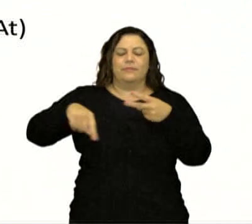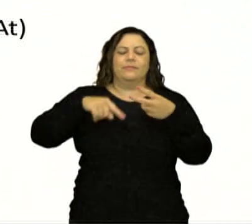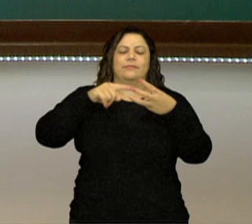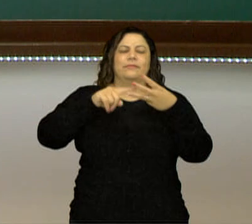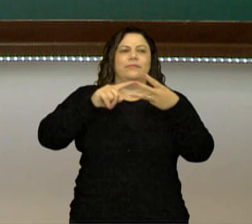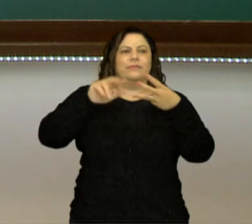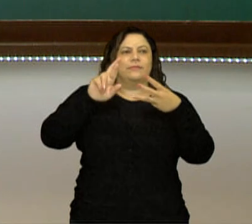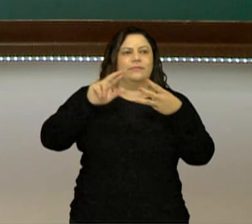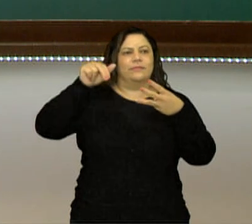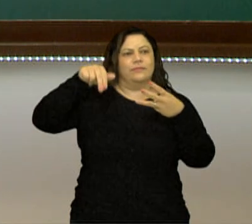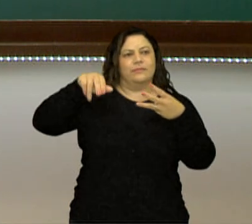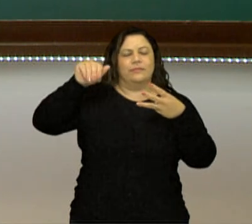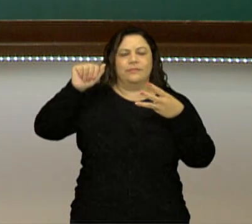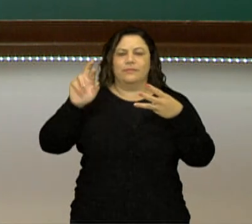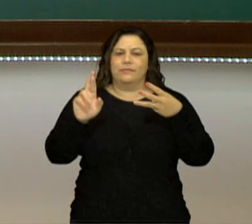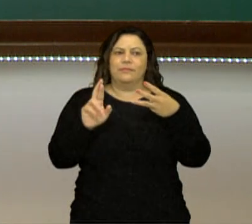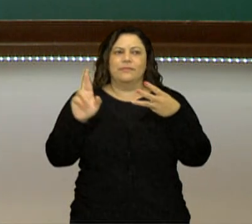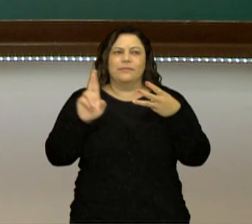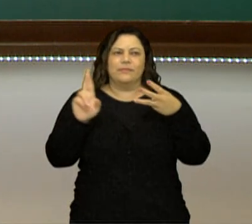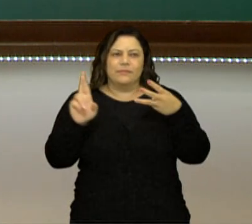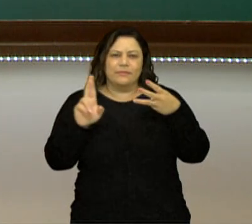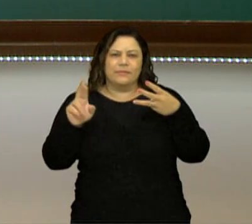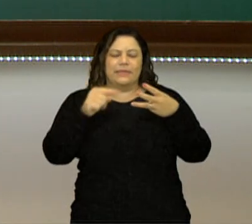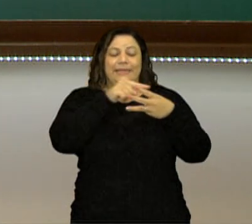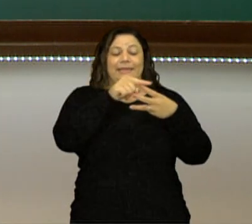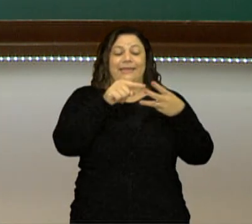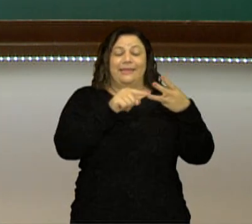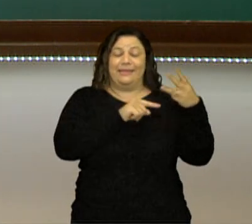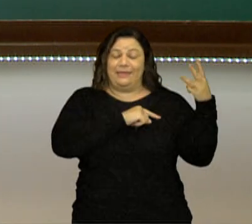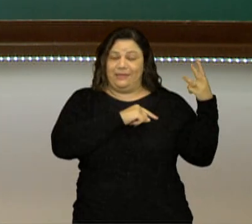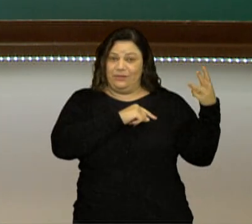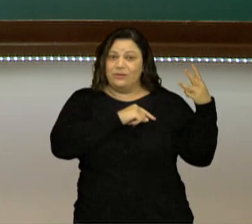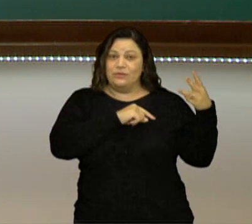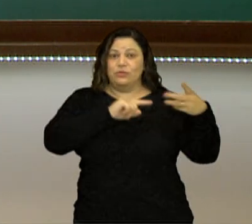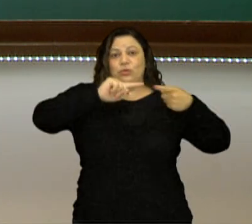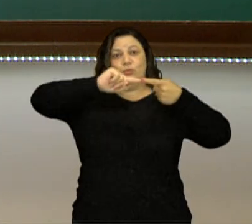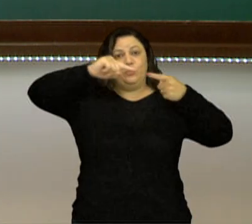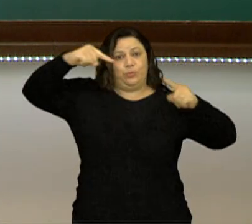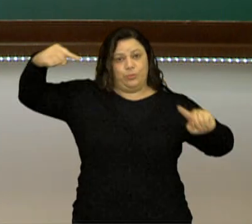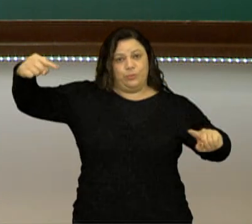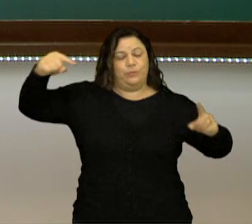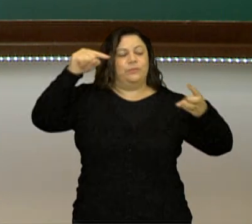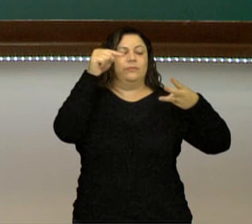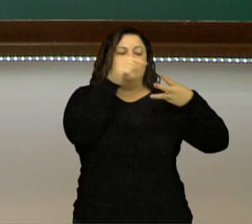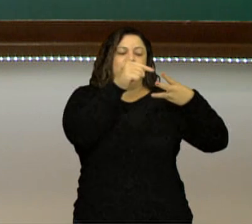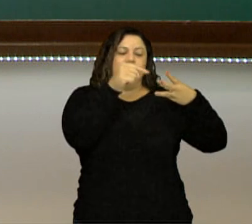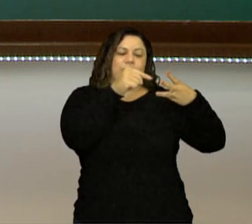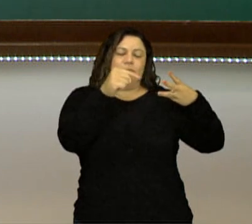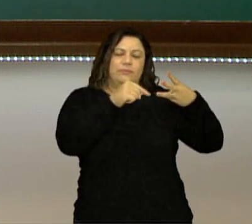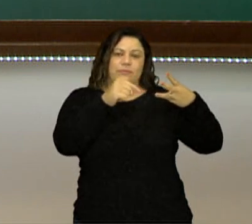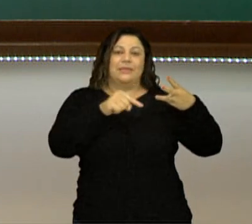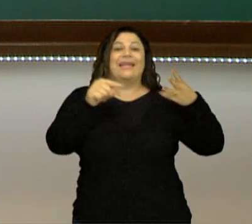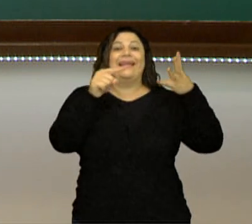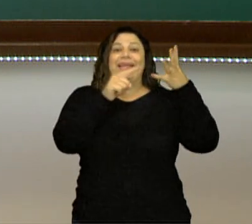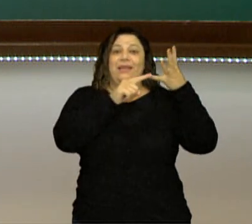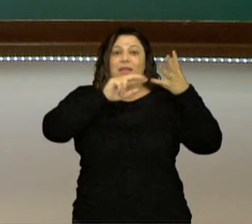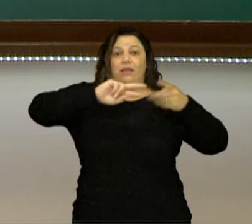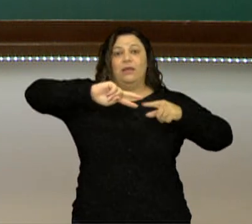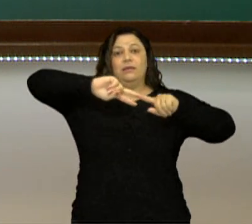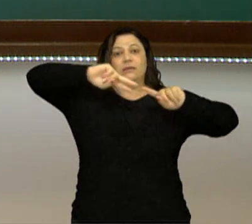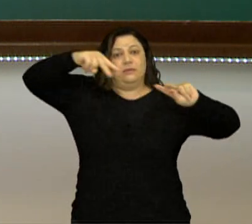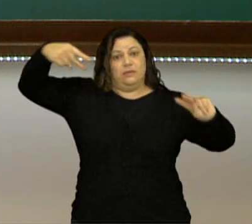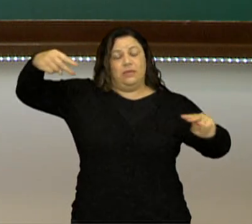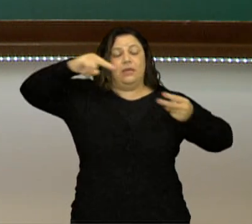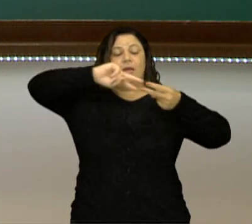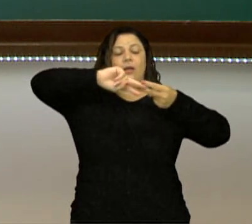DNA. Então, assim... Por mais que exista três tipos de RNA, tá? E exista o DNA, né, formando os dois